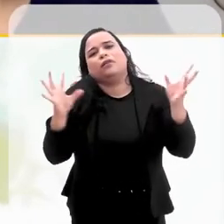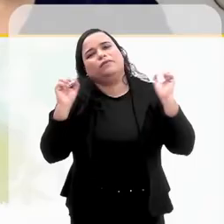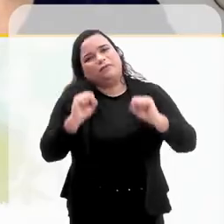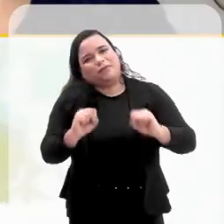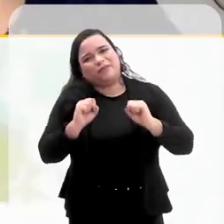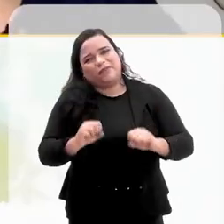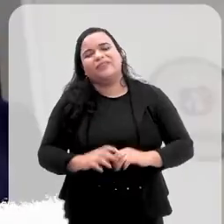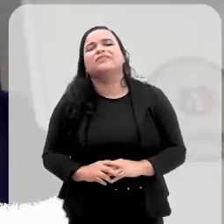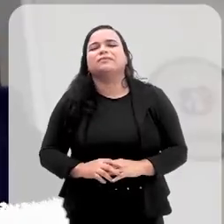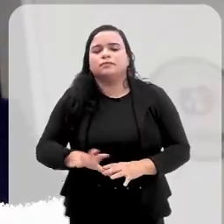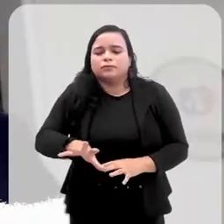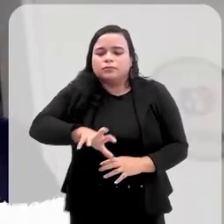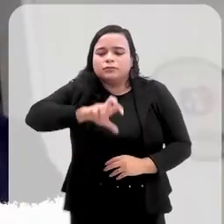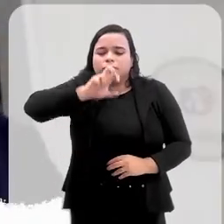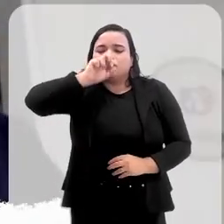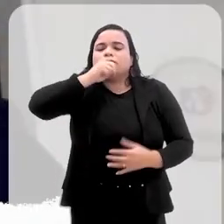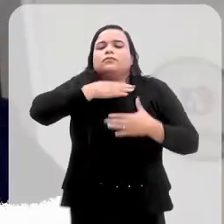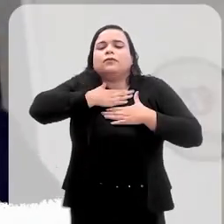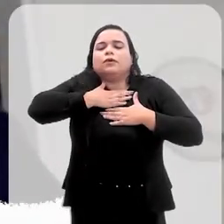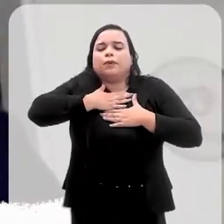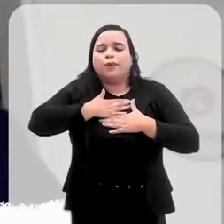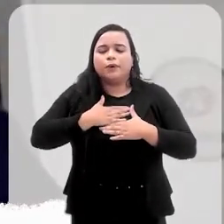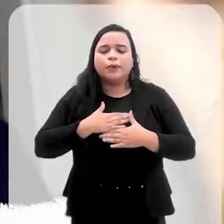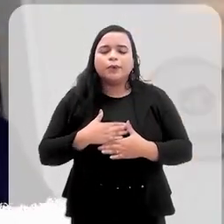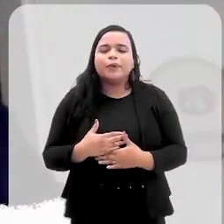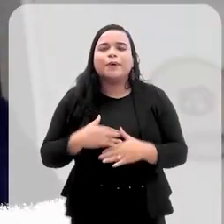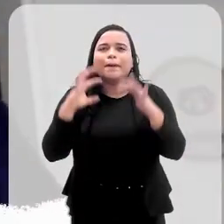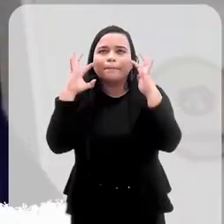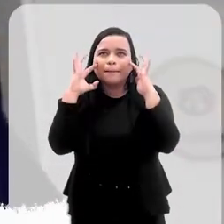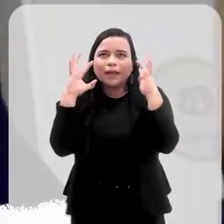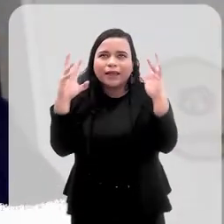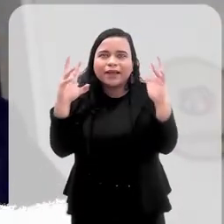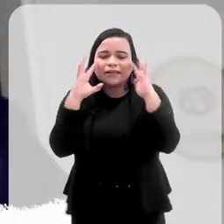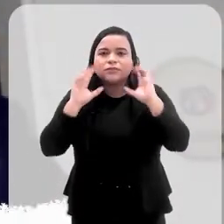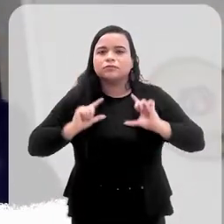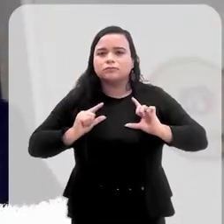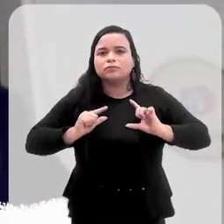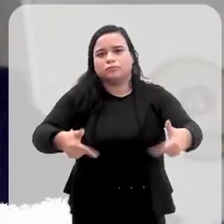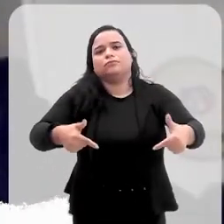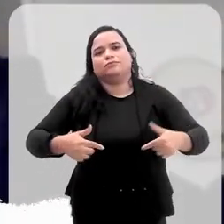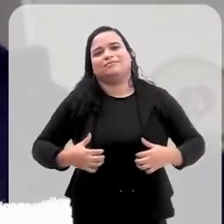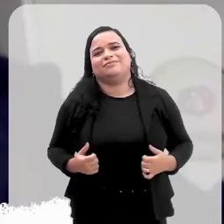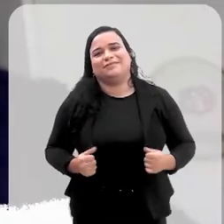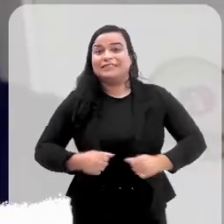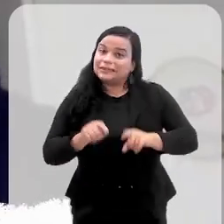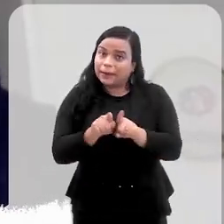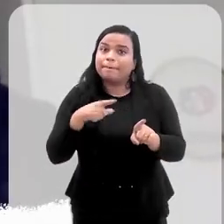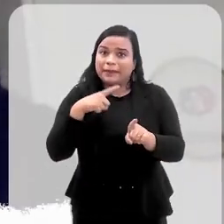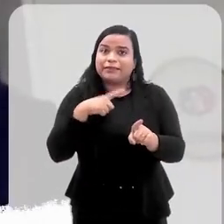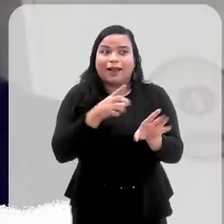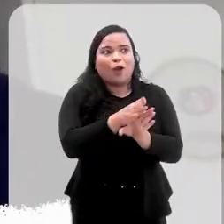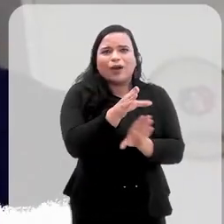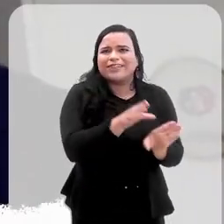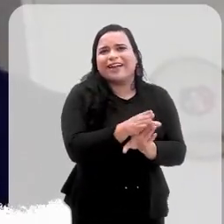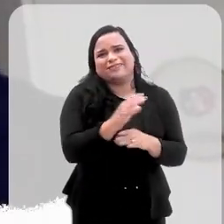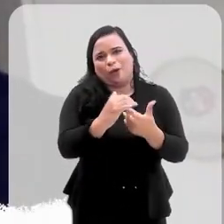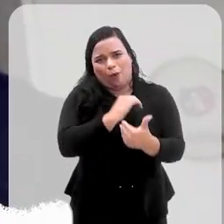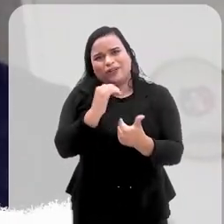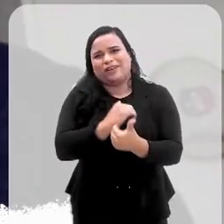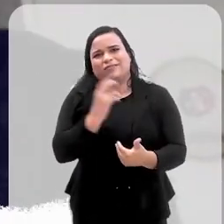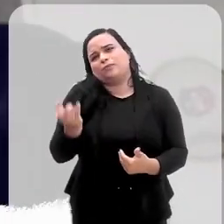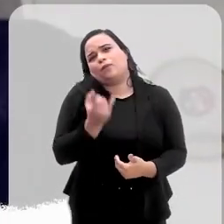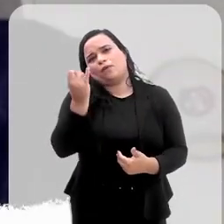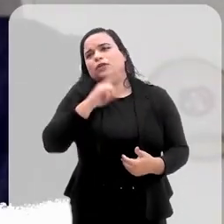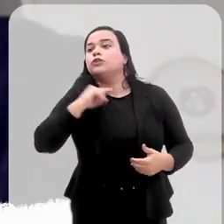orientado em equipe. Todos juntos, vamos pensar naquele aluno que está. O aluno não é do outro. A gente vê muito isso às vezes em